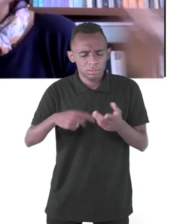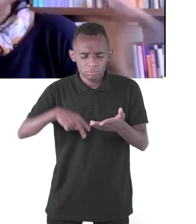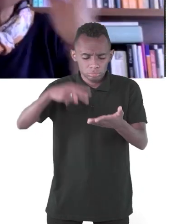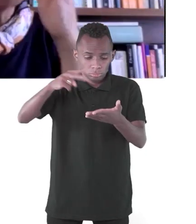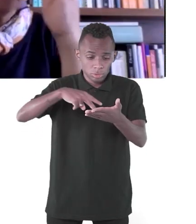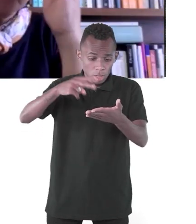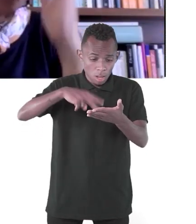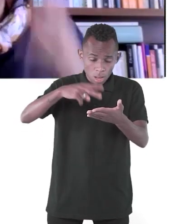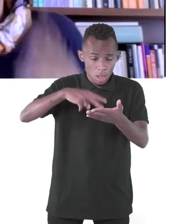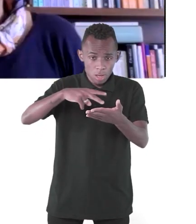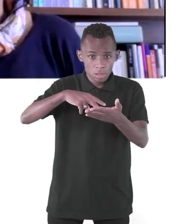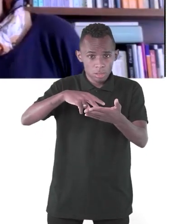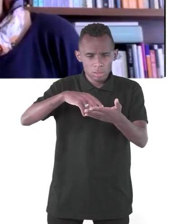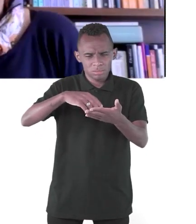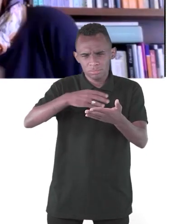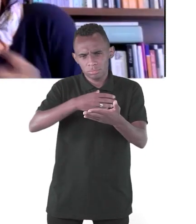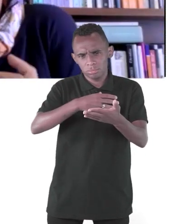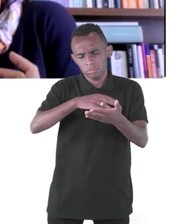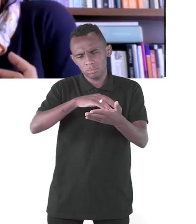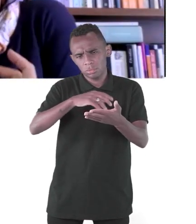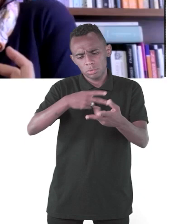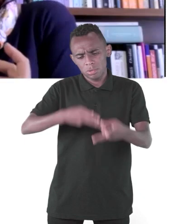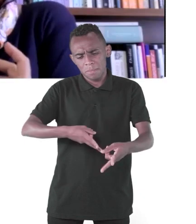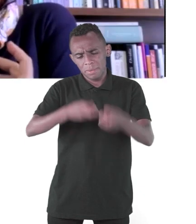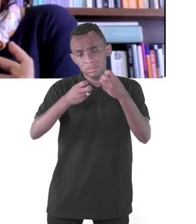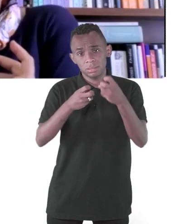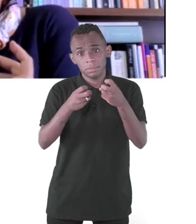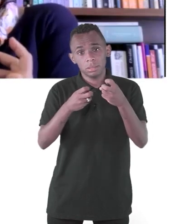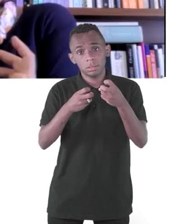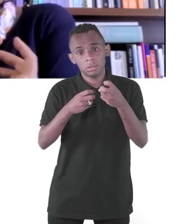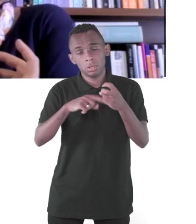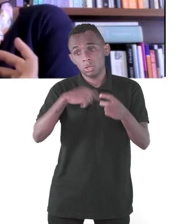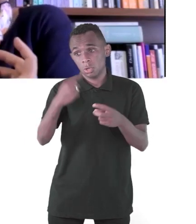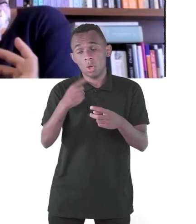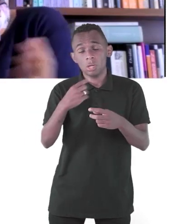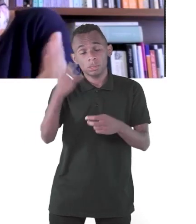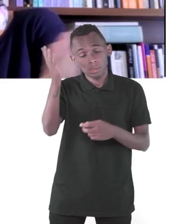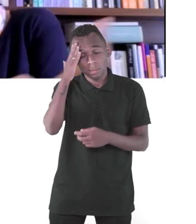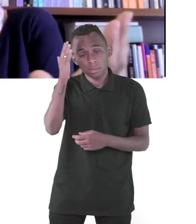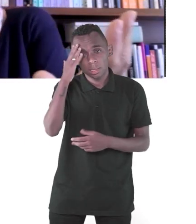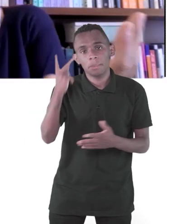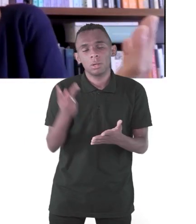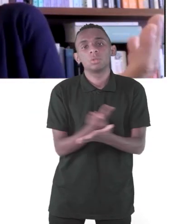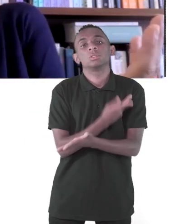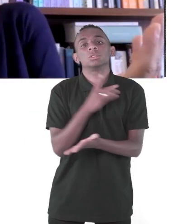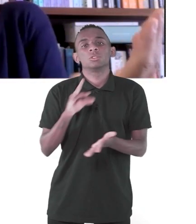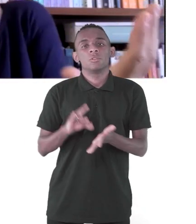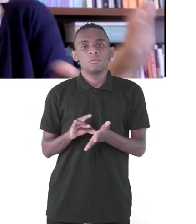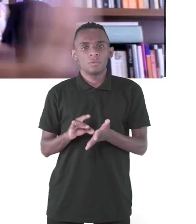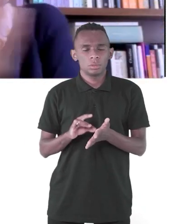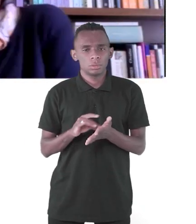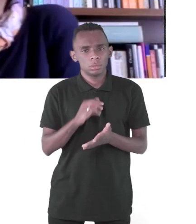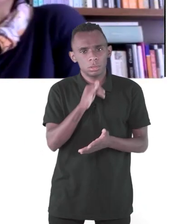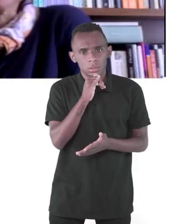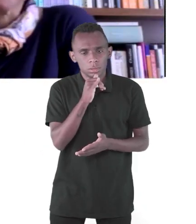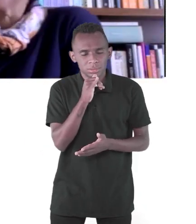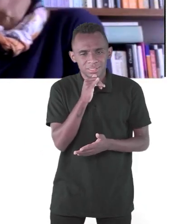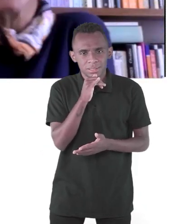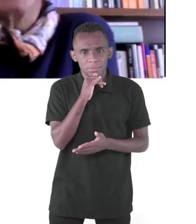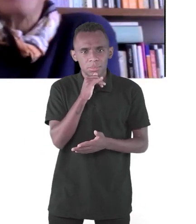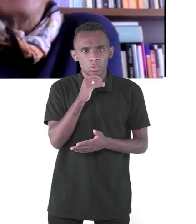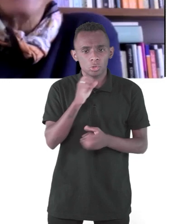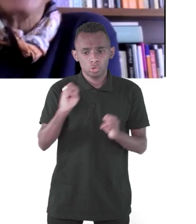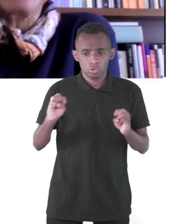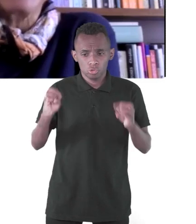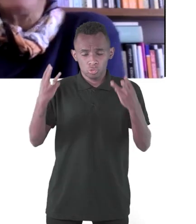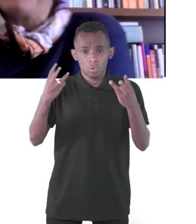está dizendo, isso fica impresso, a gente percebe isso, né? E quando às vezes você vê o cantor num show